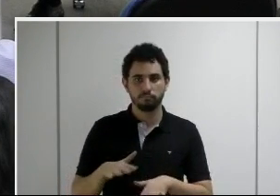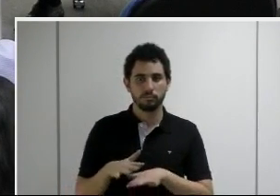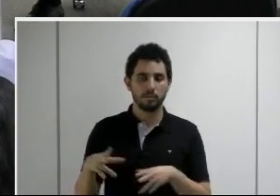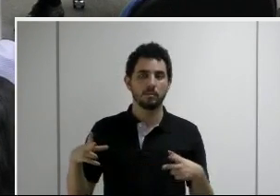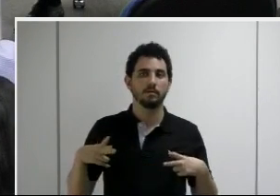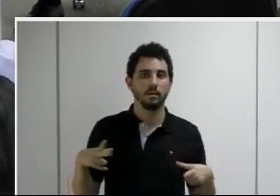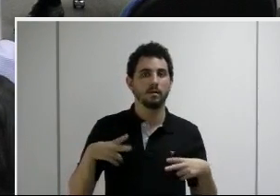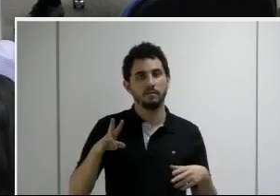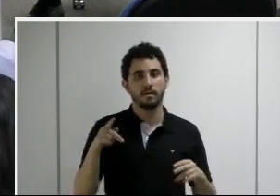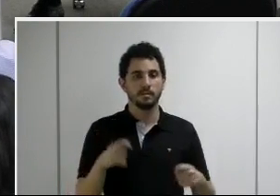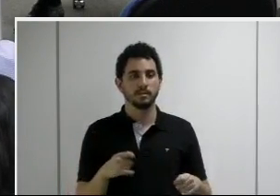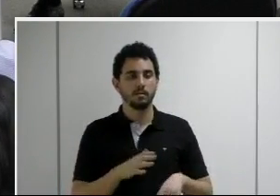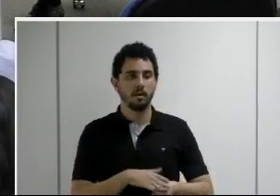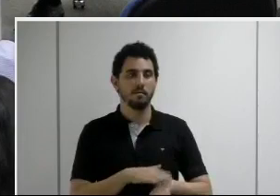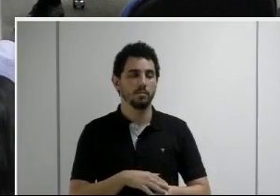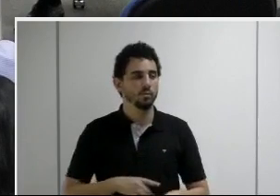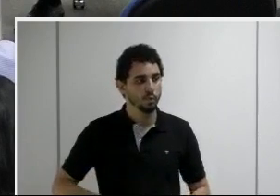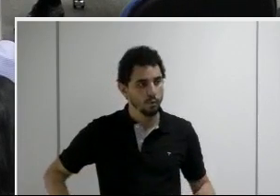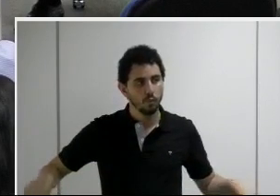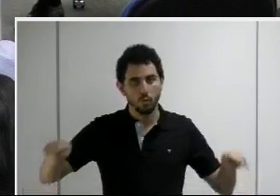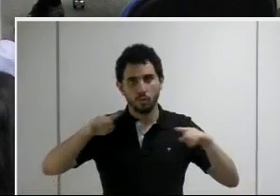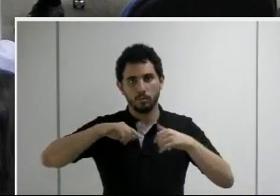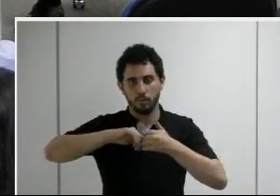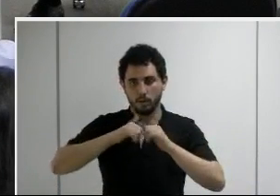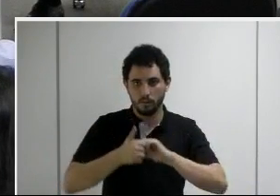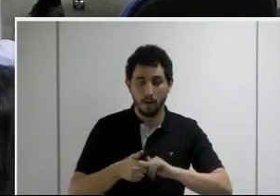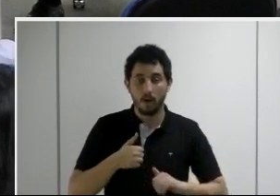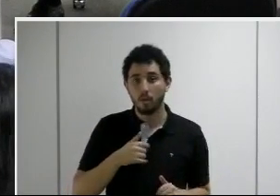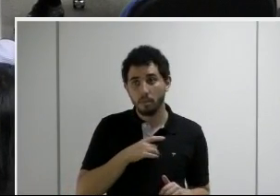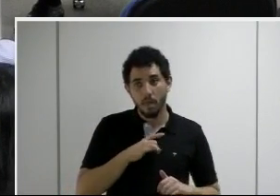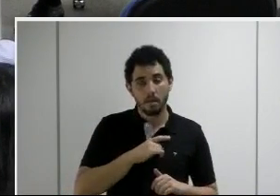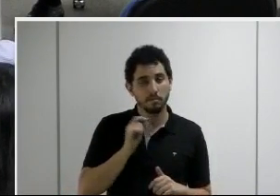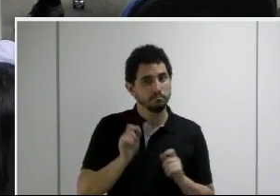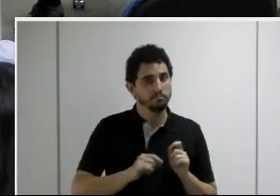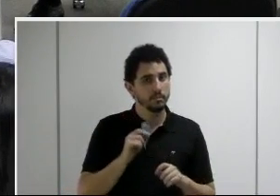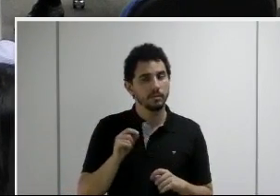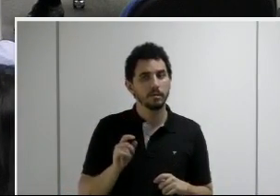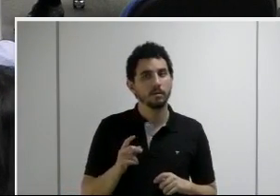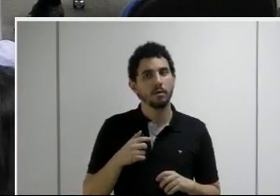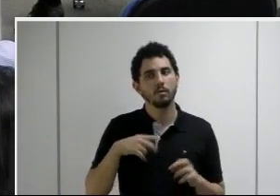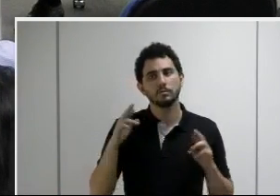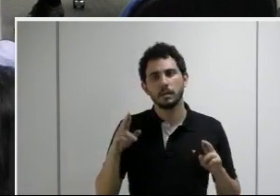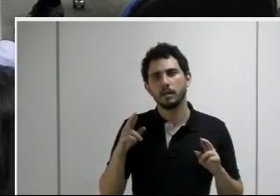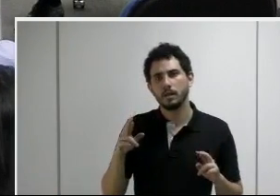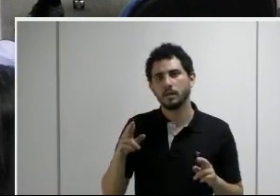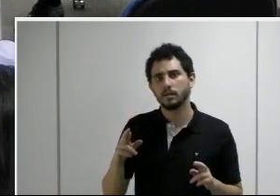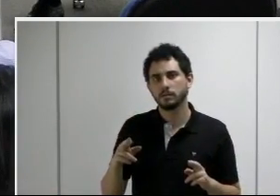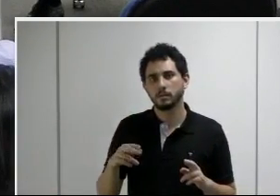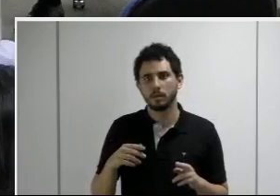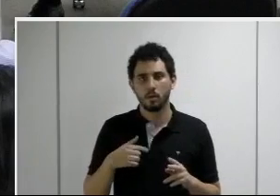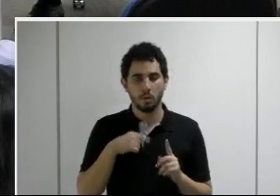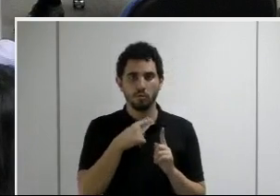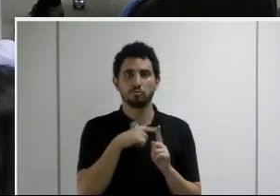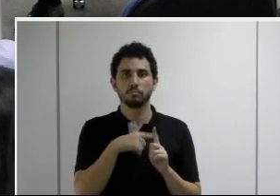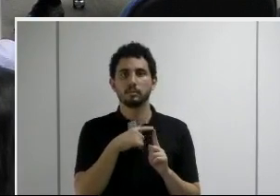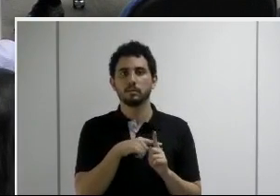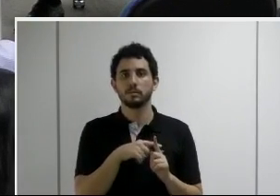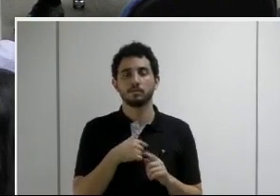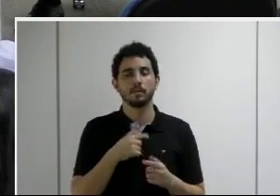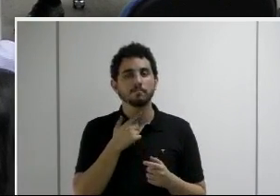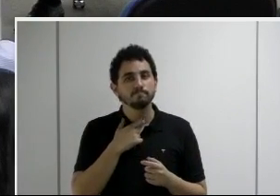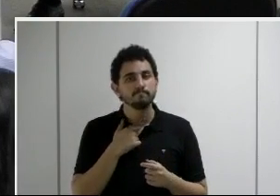e vai precisar de um tempo para todo mundo, de fato, se adequar. Eu temo que o que vai acontecer, eu tenho uma esperança como eterno otimista que sou. Eu espero